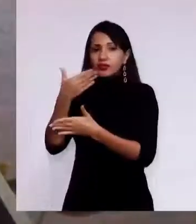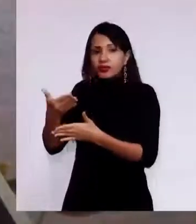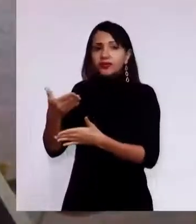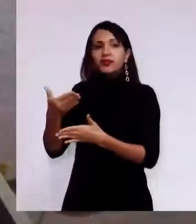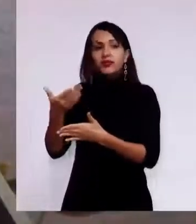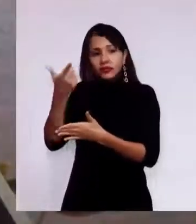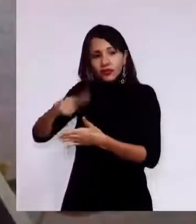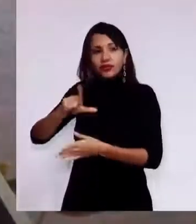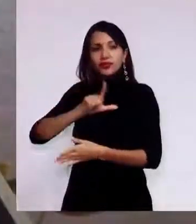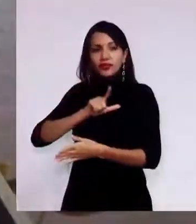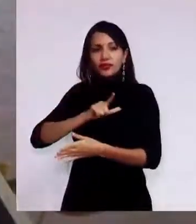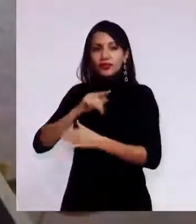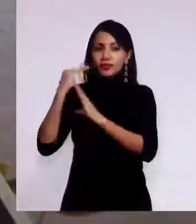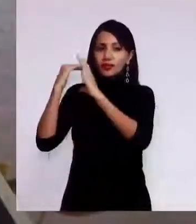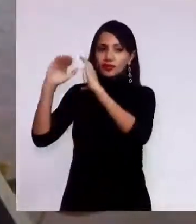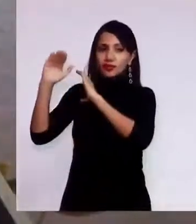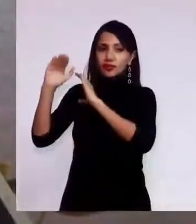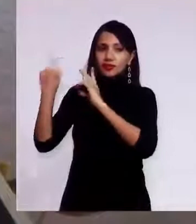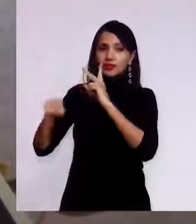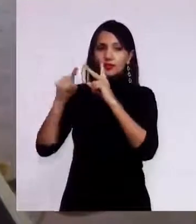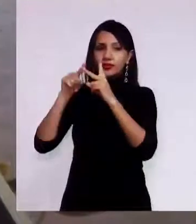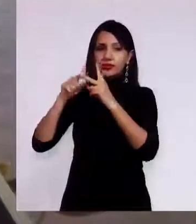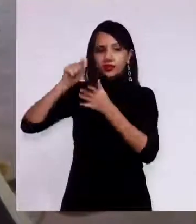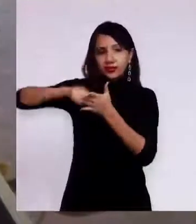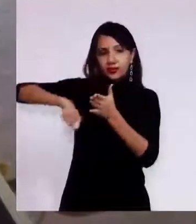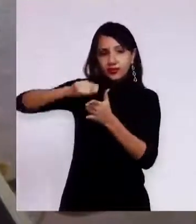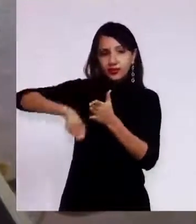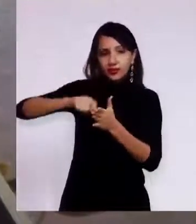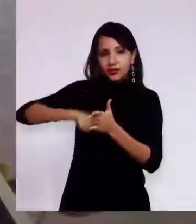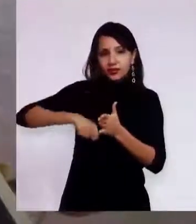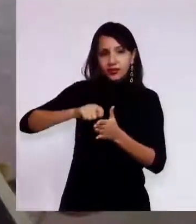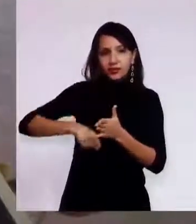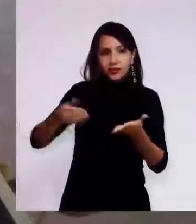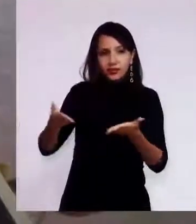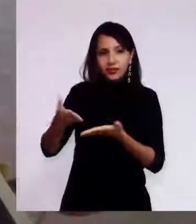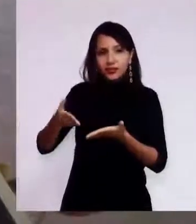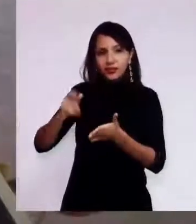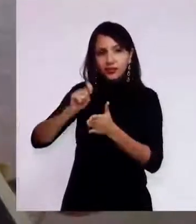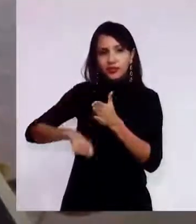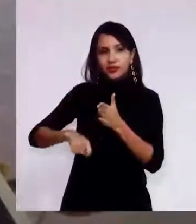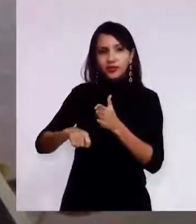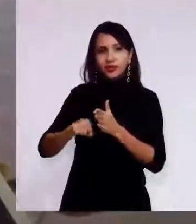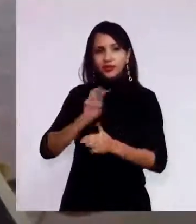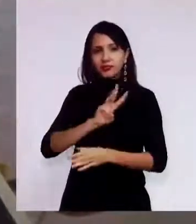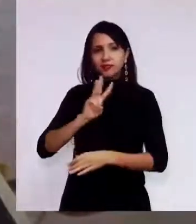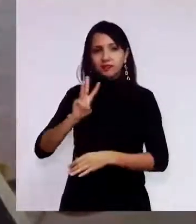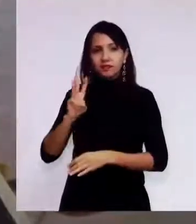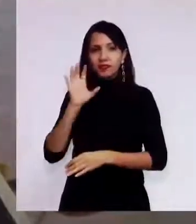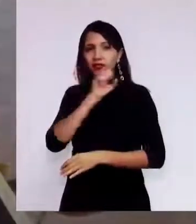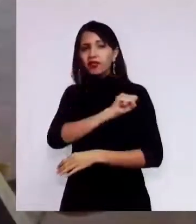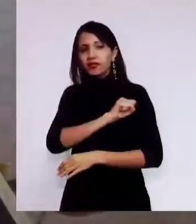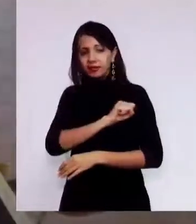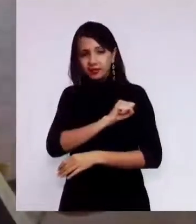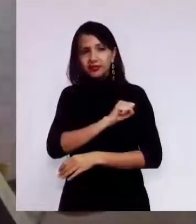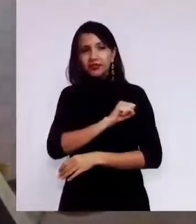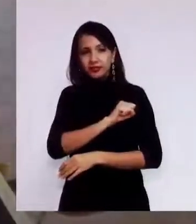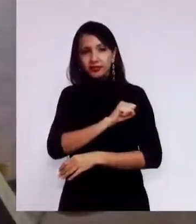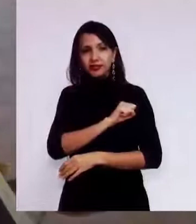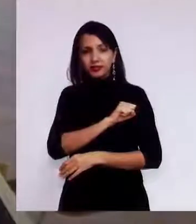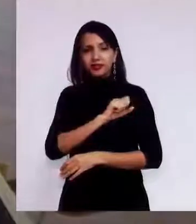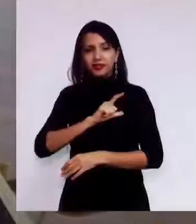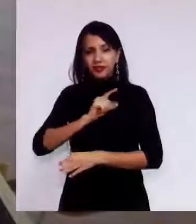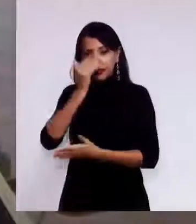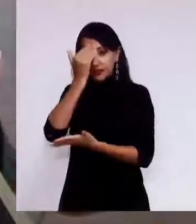coisas. A primeira, através de e-mail. A segunda, a assinatura de um abaixo-assinado. Hoje, o abaixo-assinado eletrônico, ele é muito produtivo, não é? Eu tenho